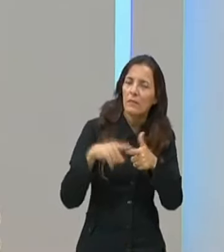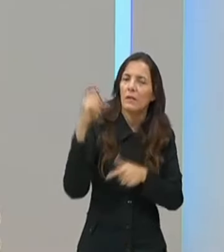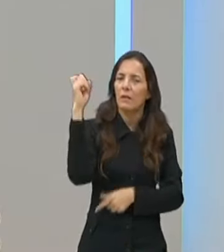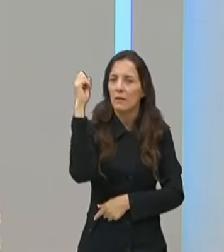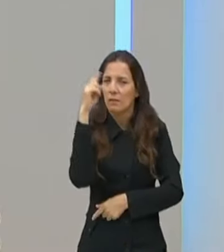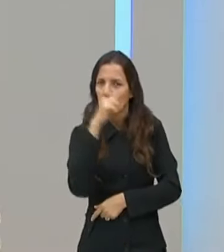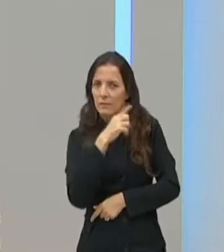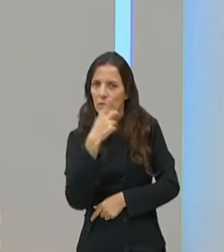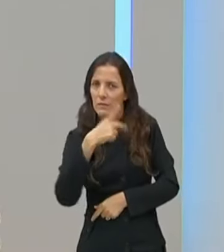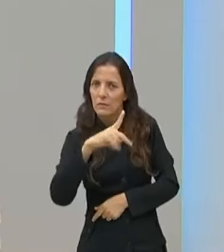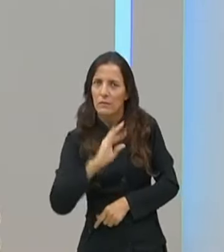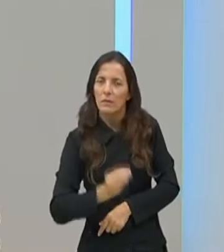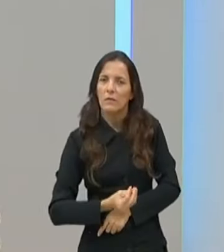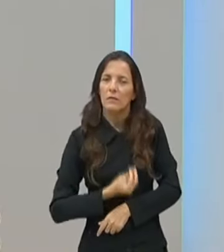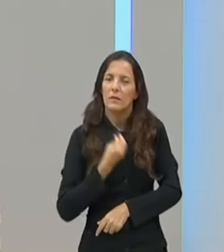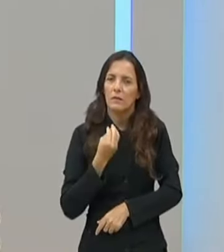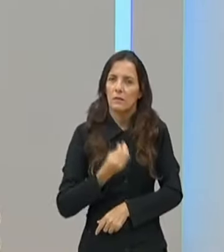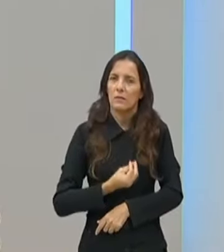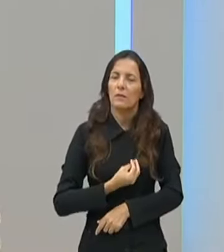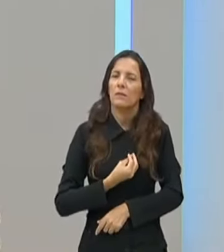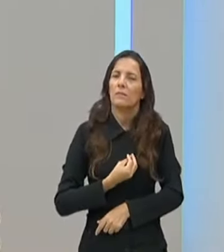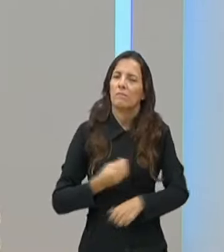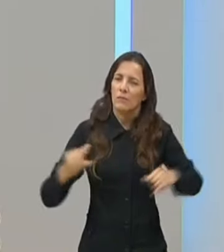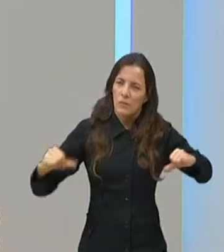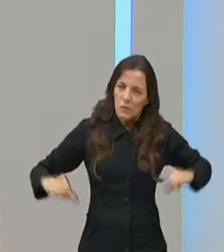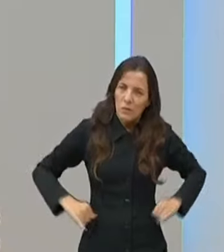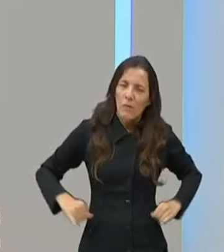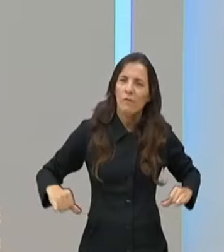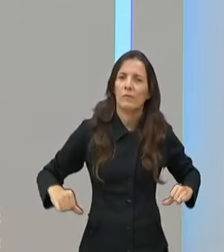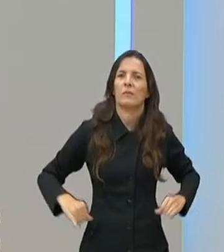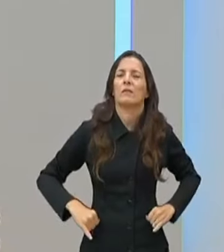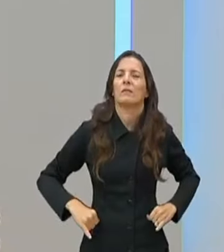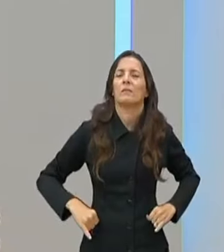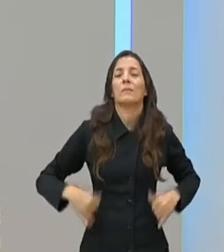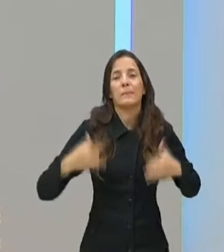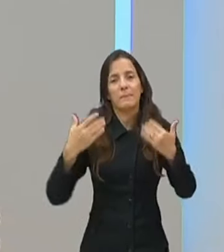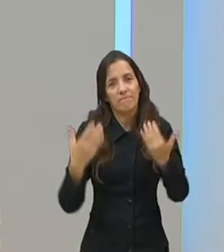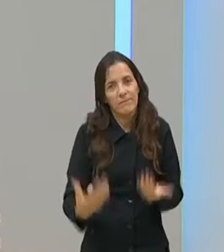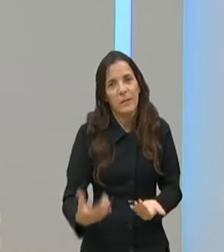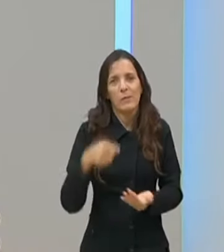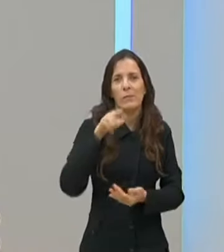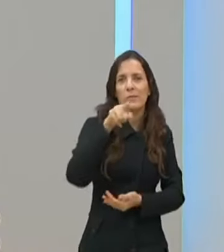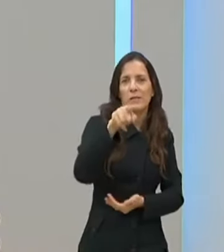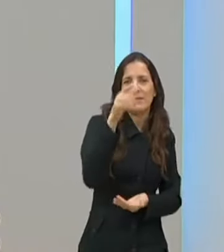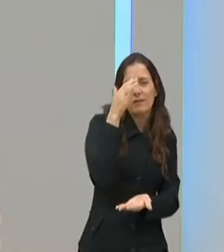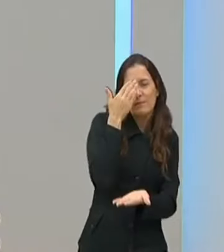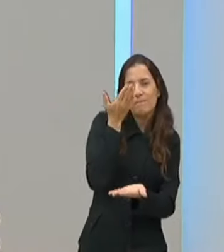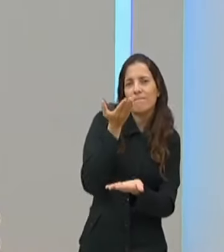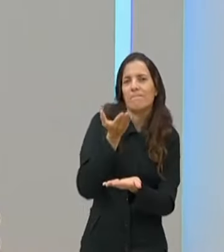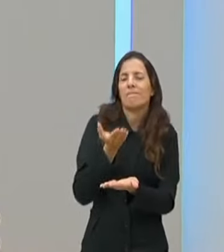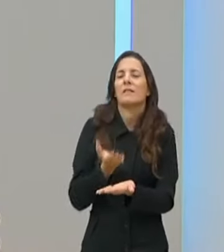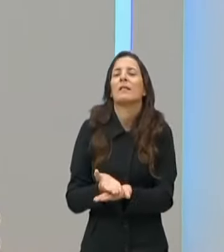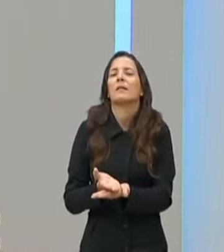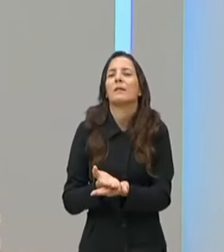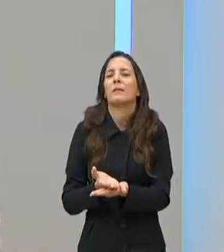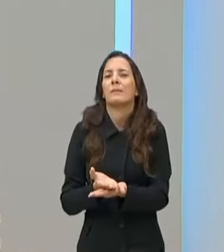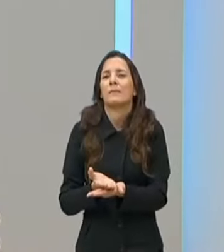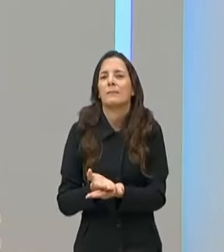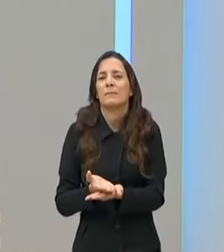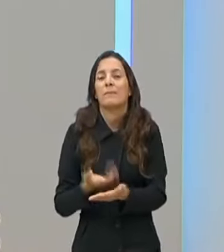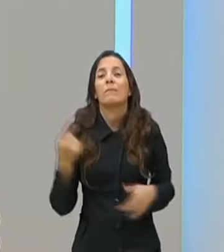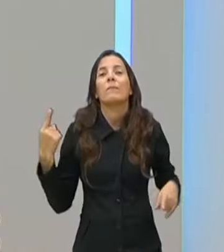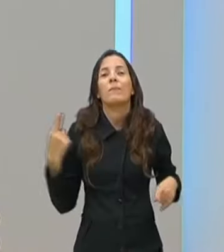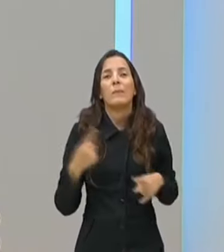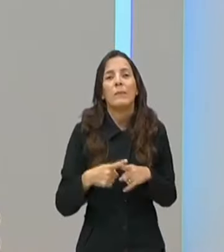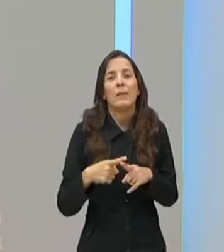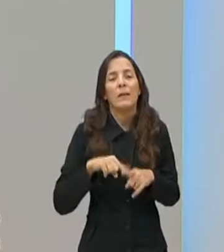Jó? Como foi o fim da sua luta? A Bíblia diz que enquanto ele orava pelos seus amigos, o